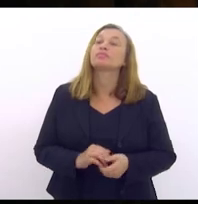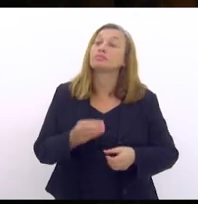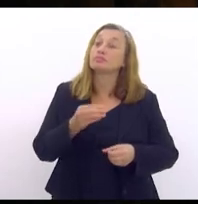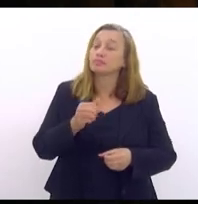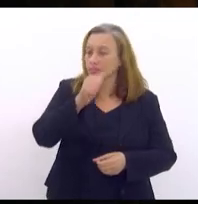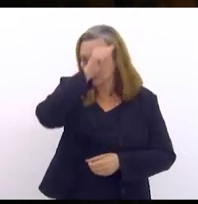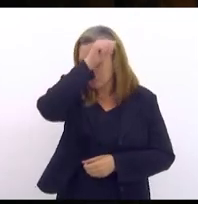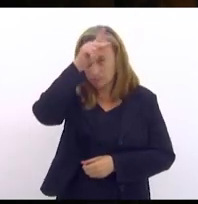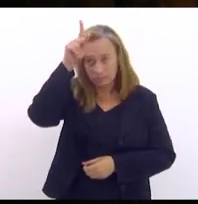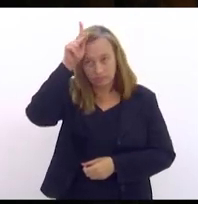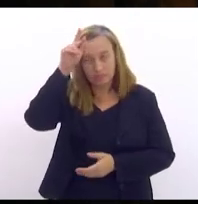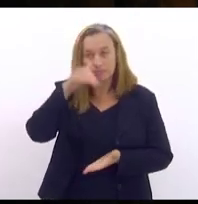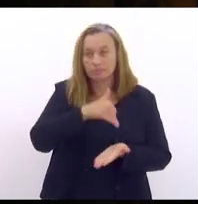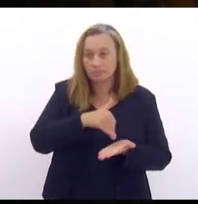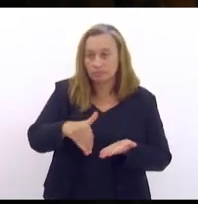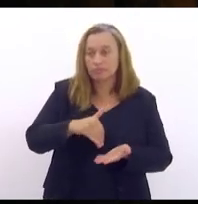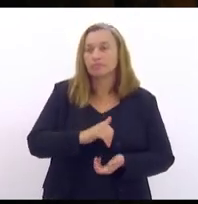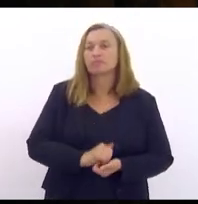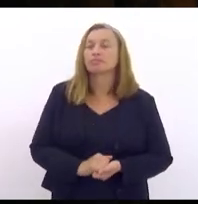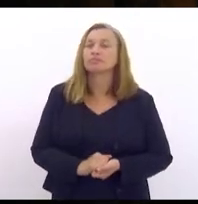senhor secretário